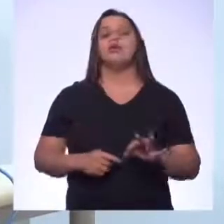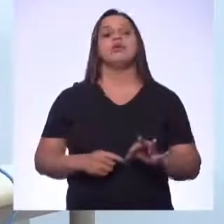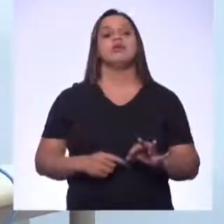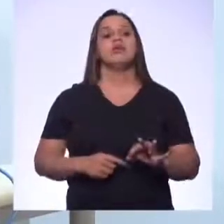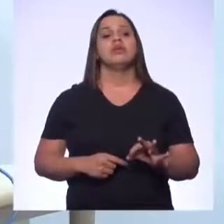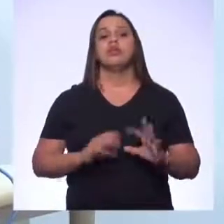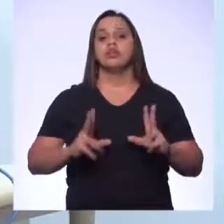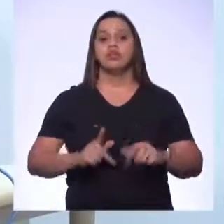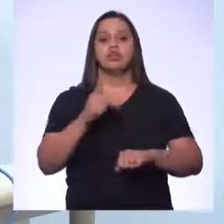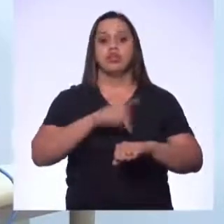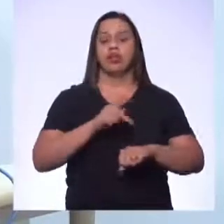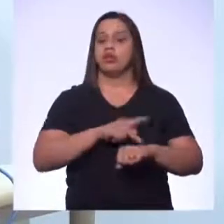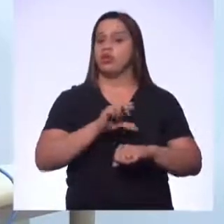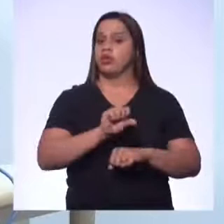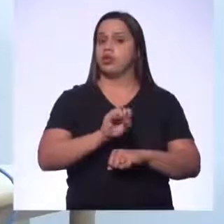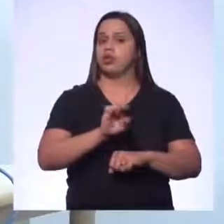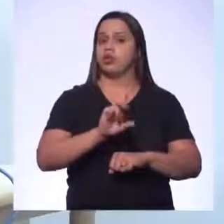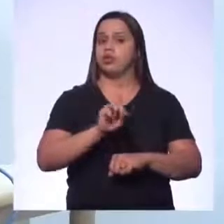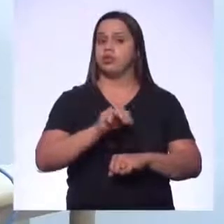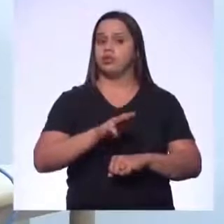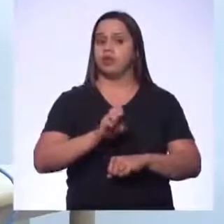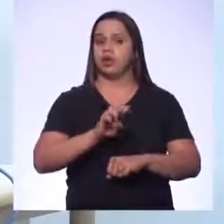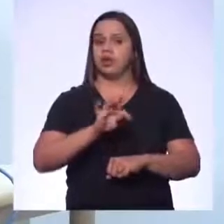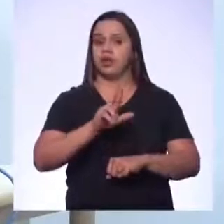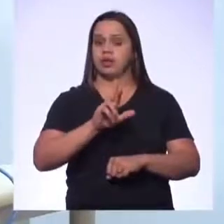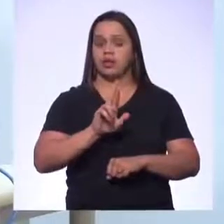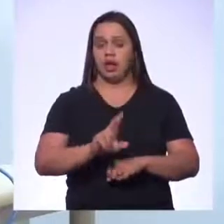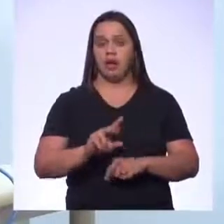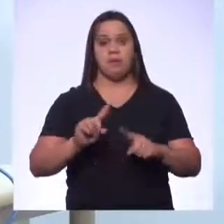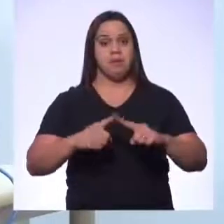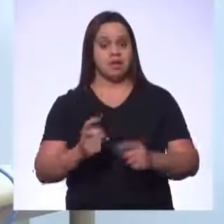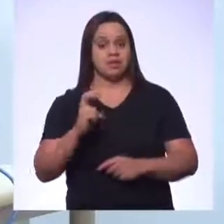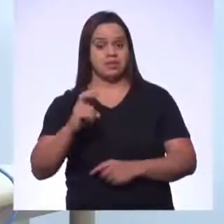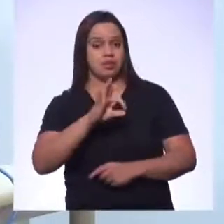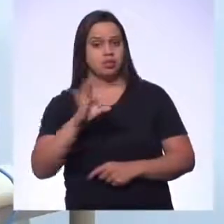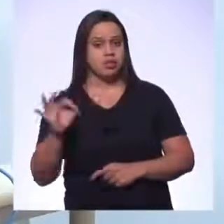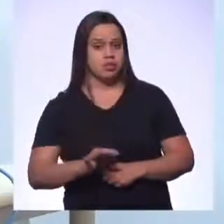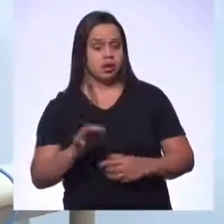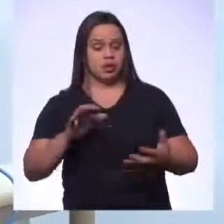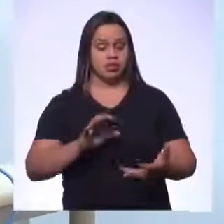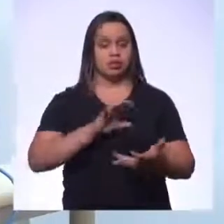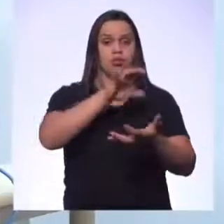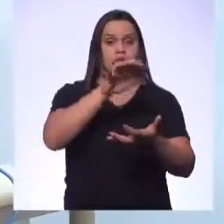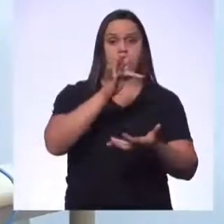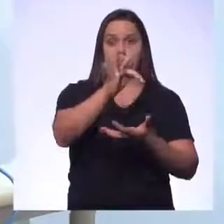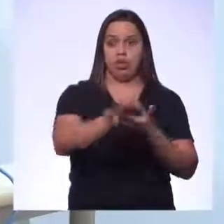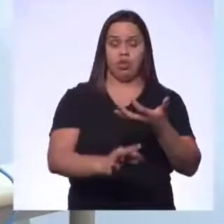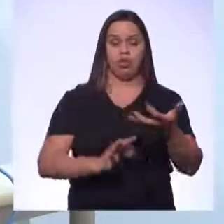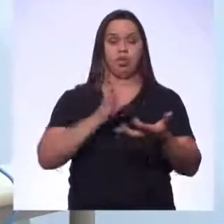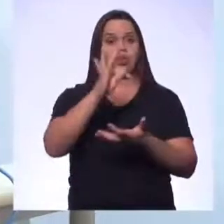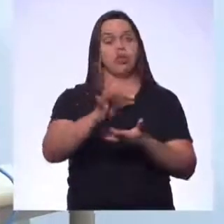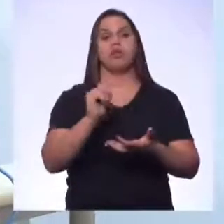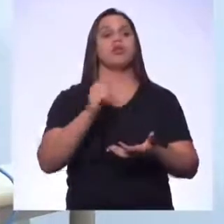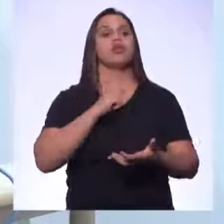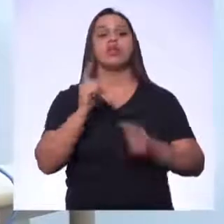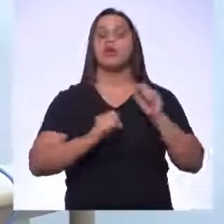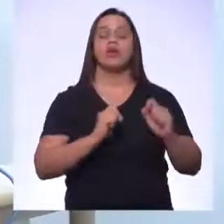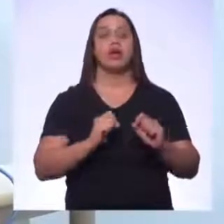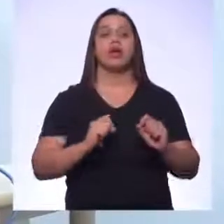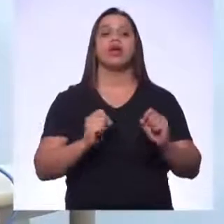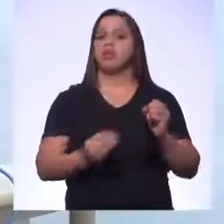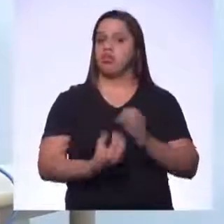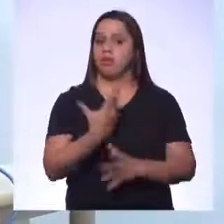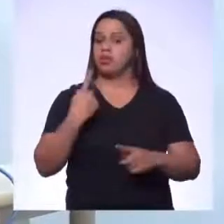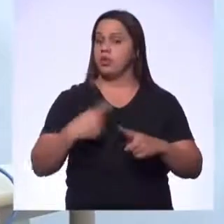geológica formação sedimentar. Mas vejo que 5% do planeta tem essa formação. Por quê? Porque o planeta